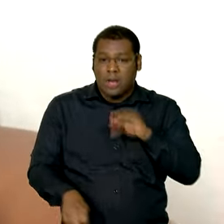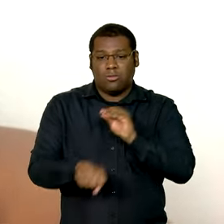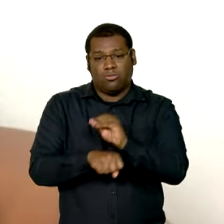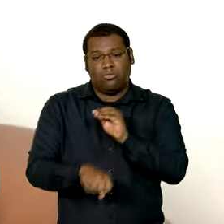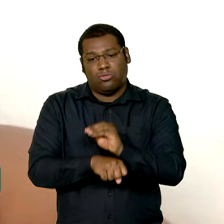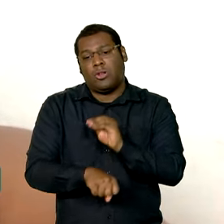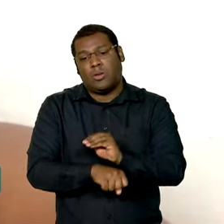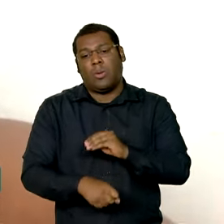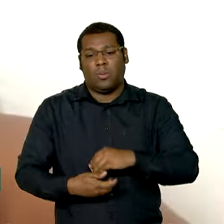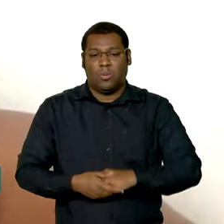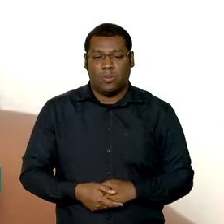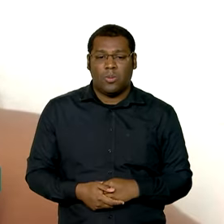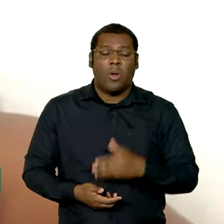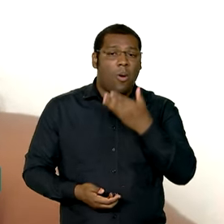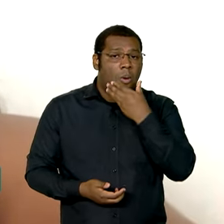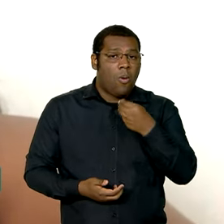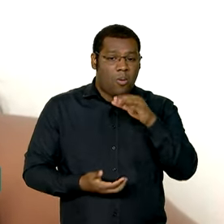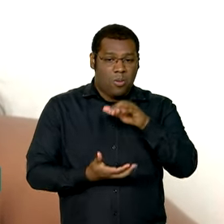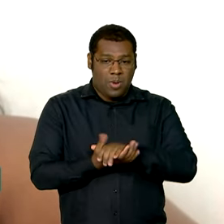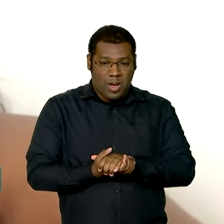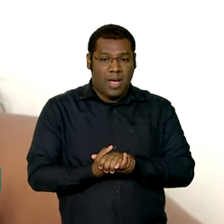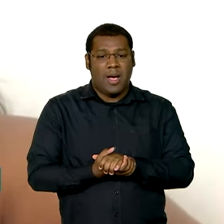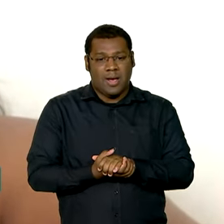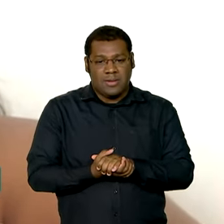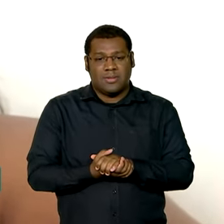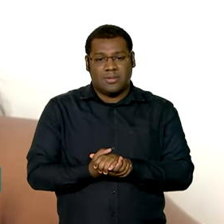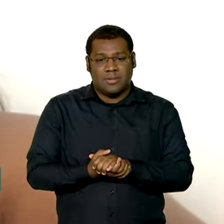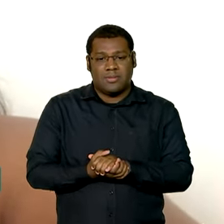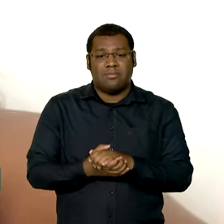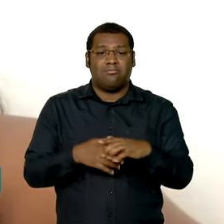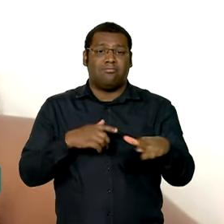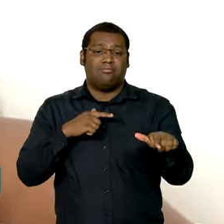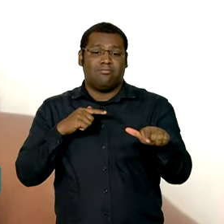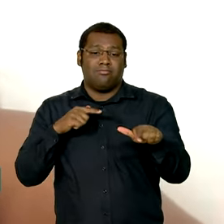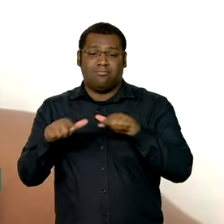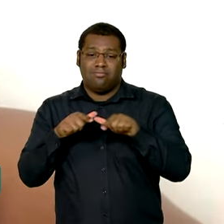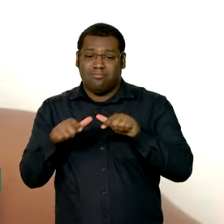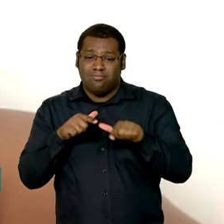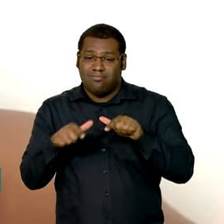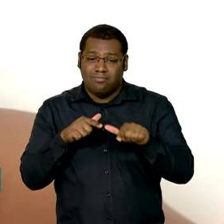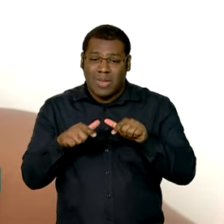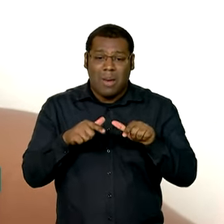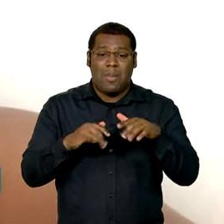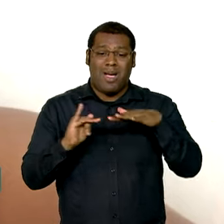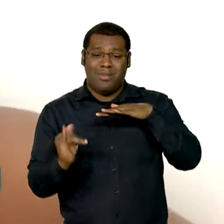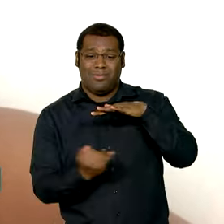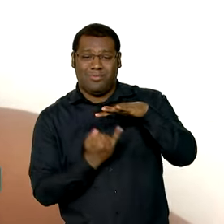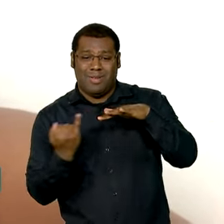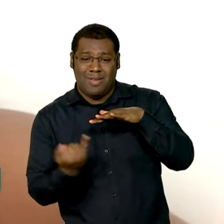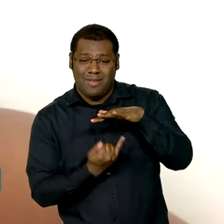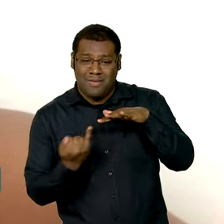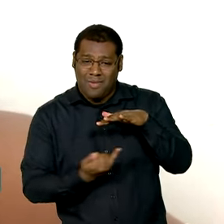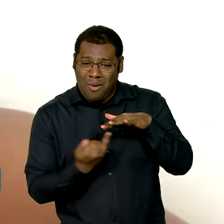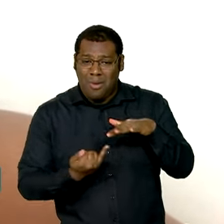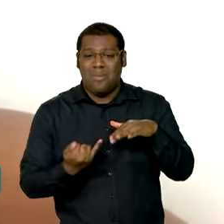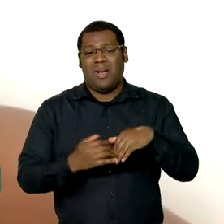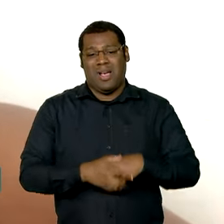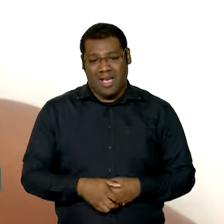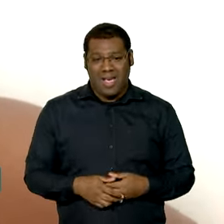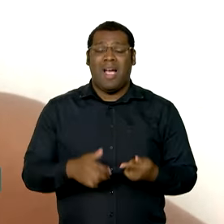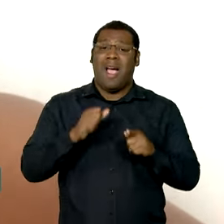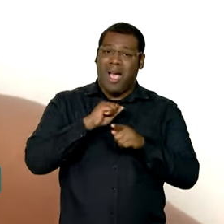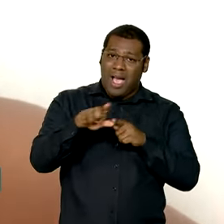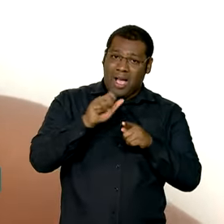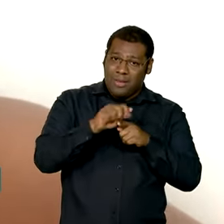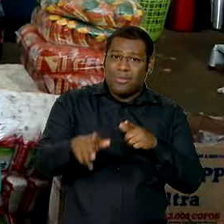né o meu marido ele ele é autônomo também não autônomo não tem renda fixa né e e para pagar aluguel tem que ter